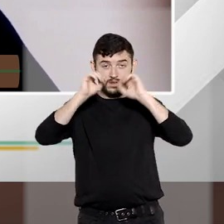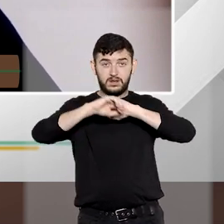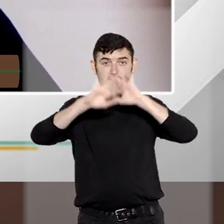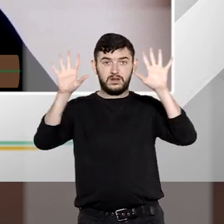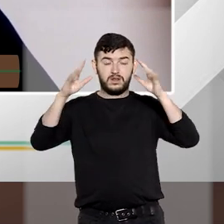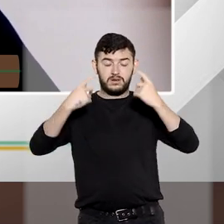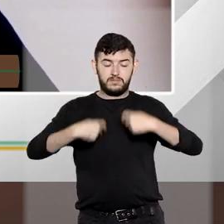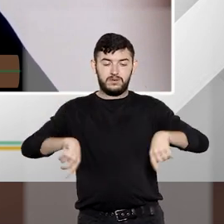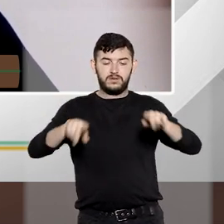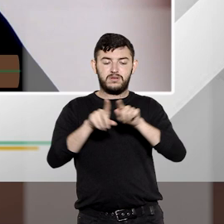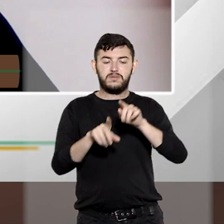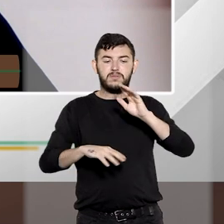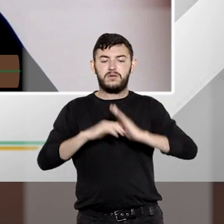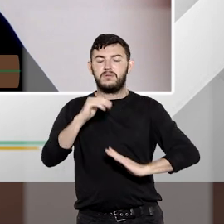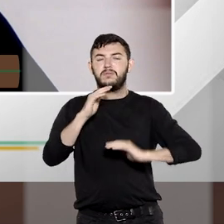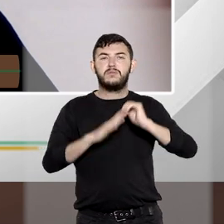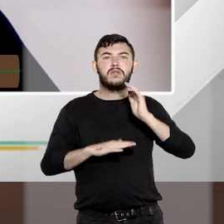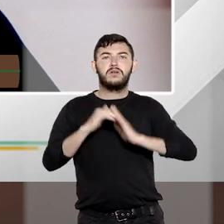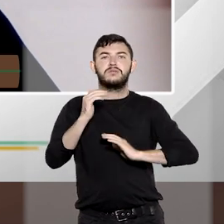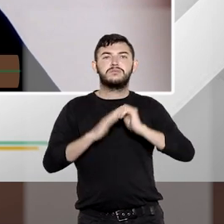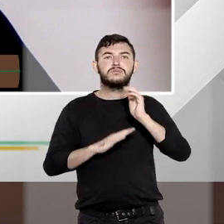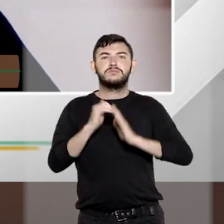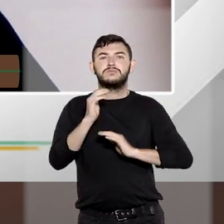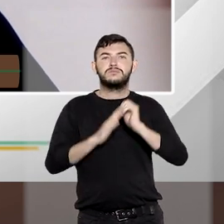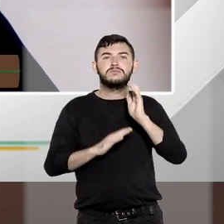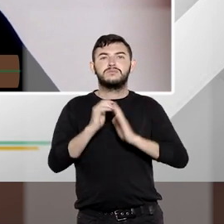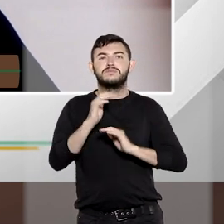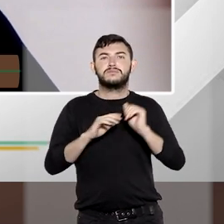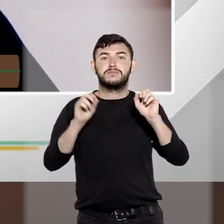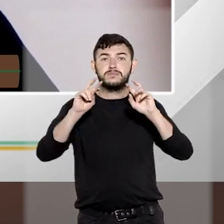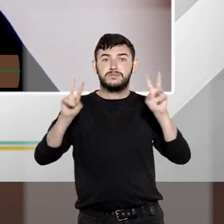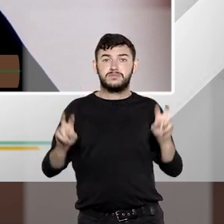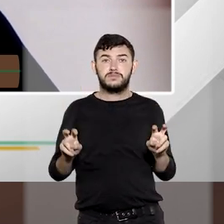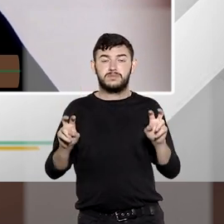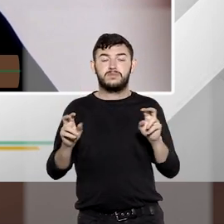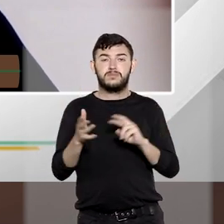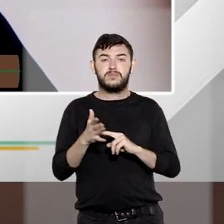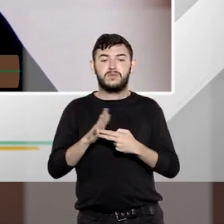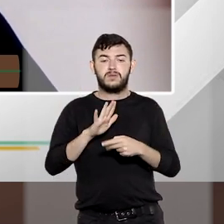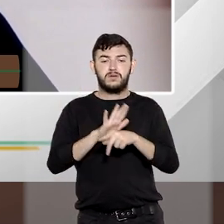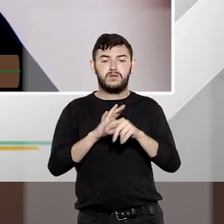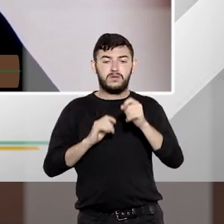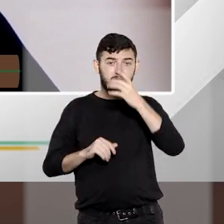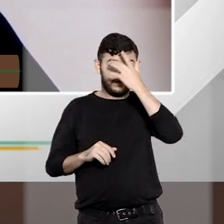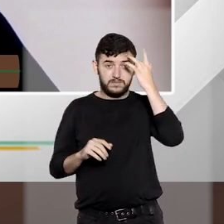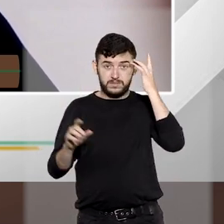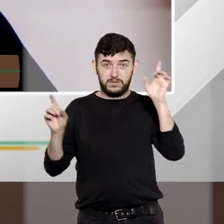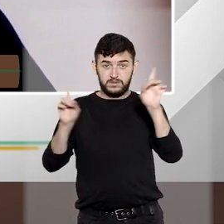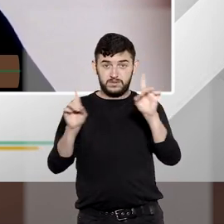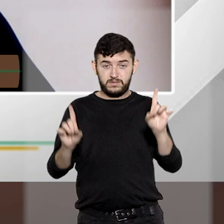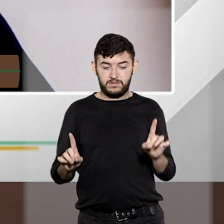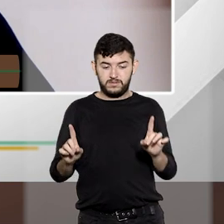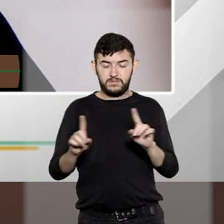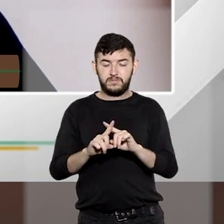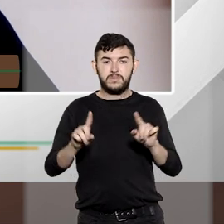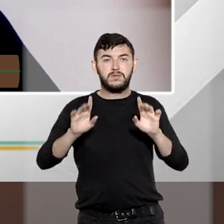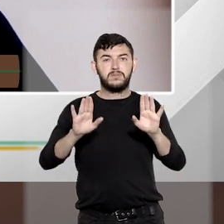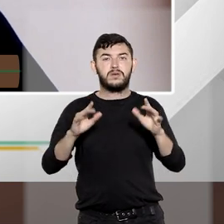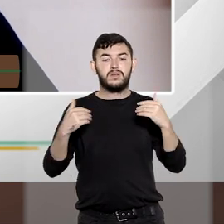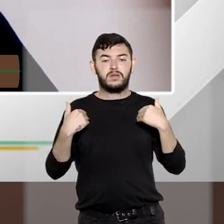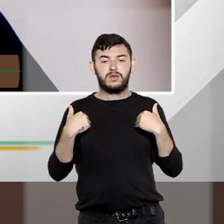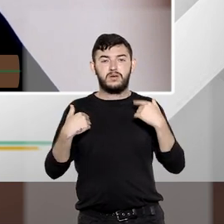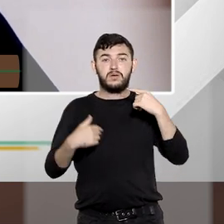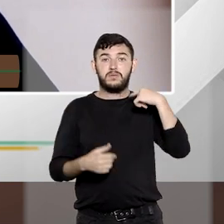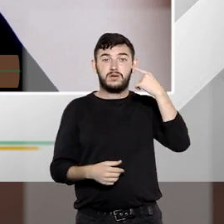passe a praticar realmente essa questão para as pessoas com deficiência. Mas eu, como